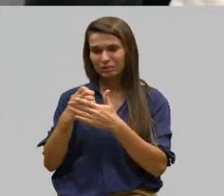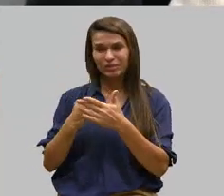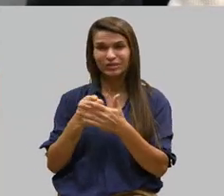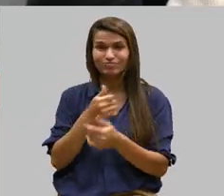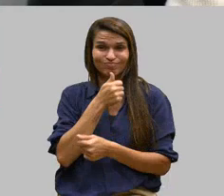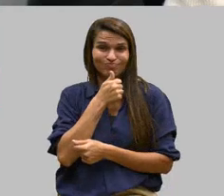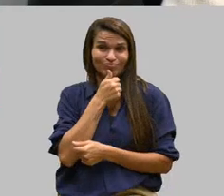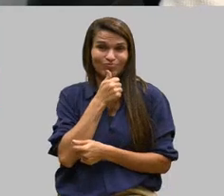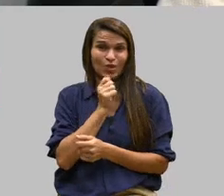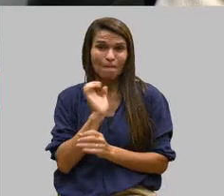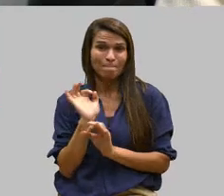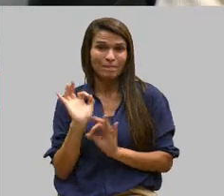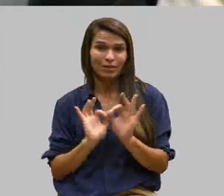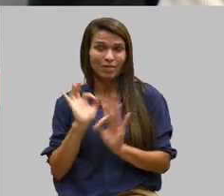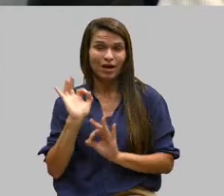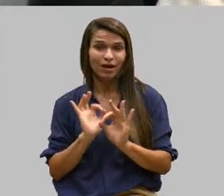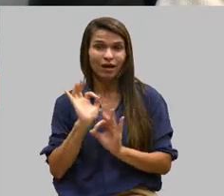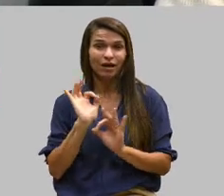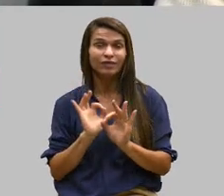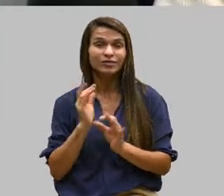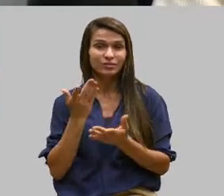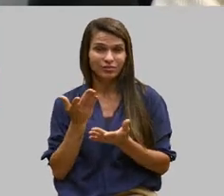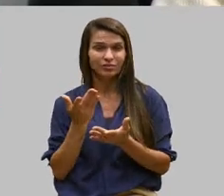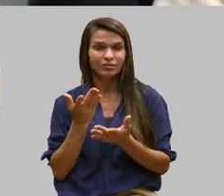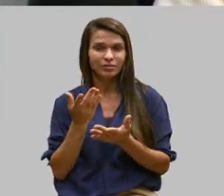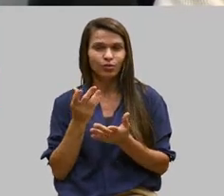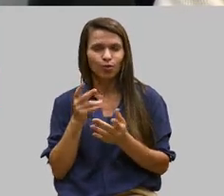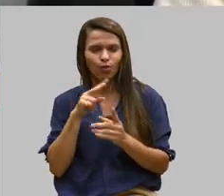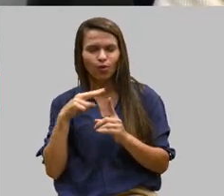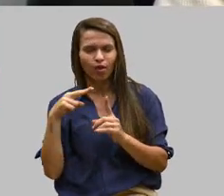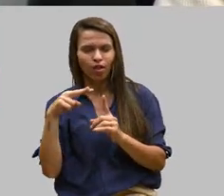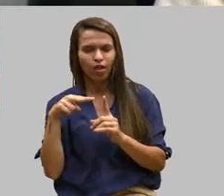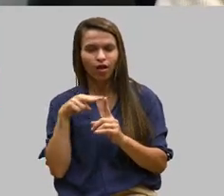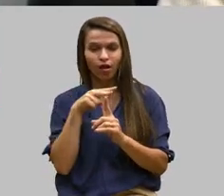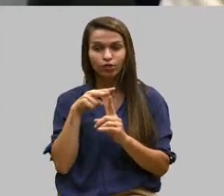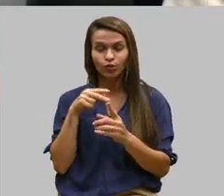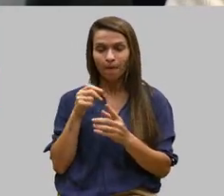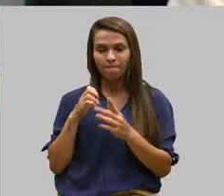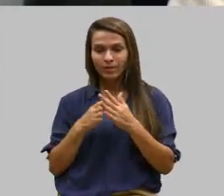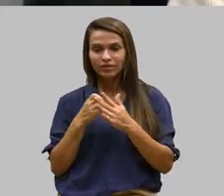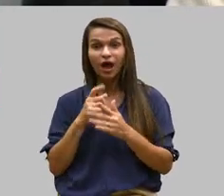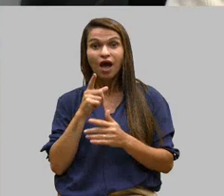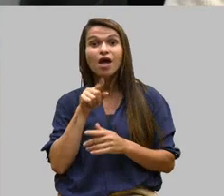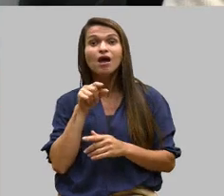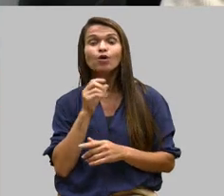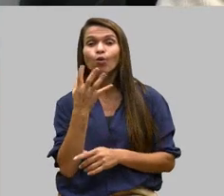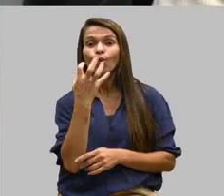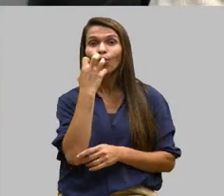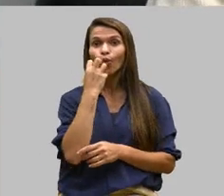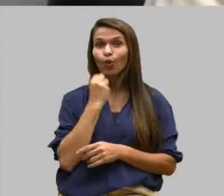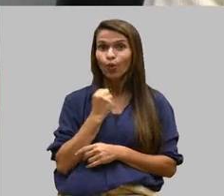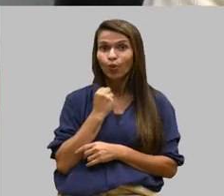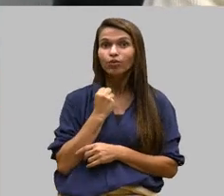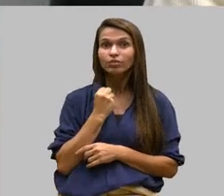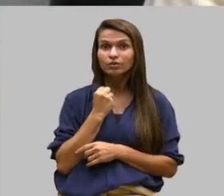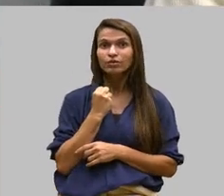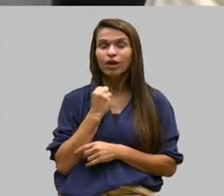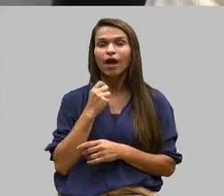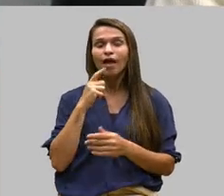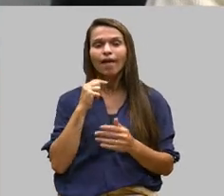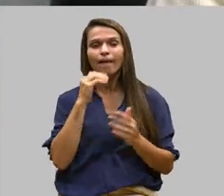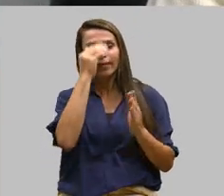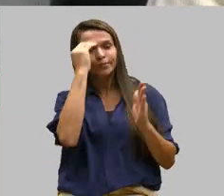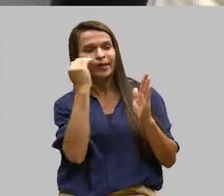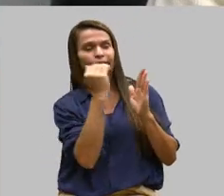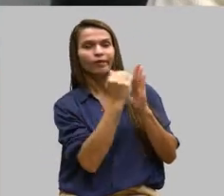para receber isso para dar essa demora do empresário é o lucro o olhar do empresário muitas vezes é cumprir uma lei